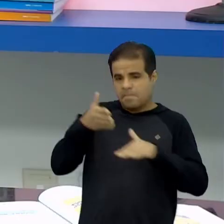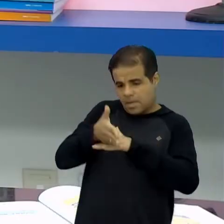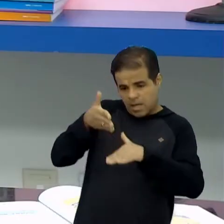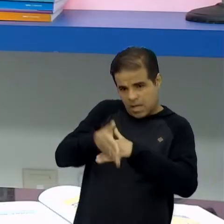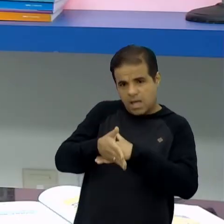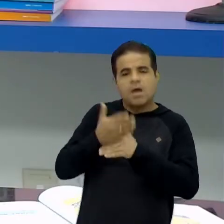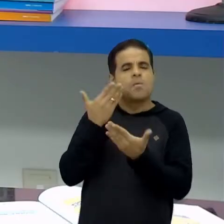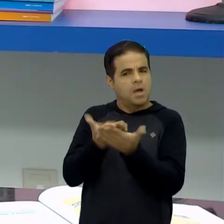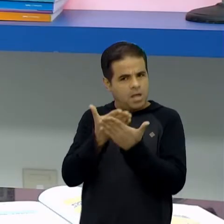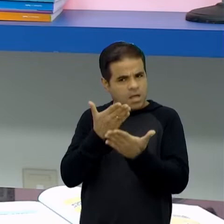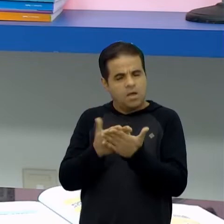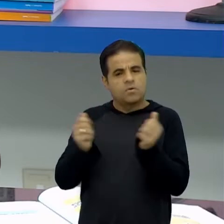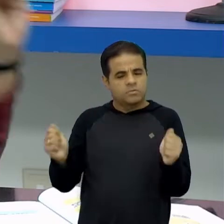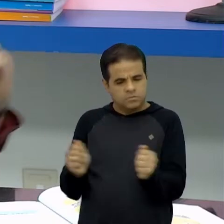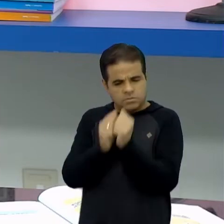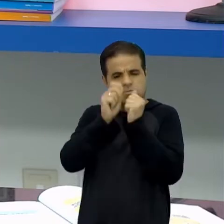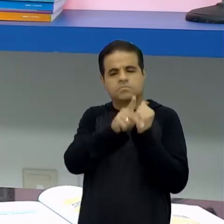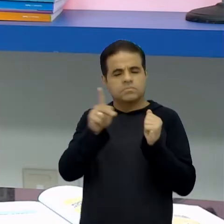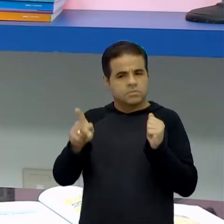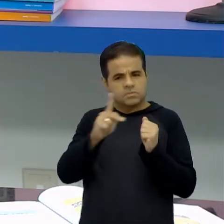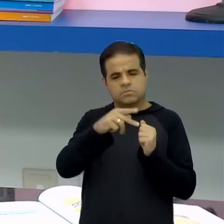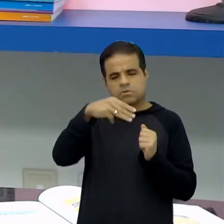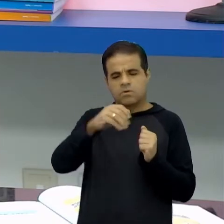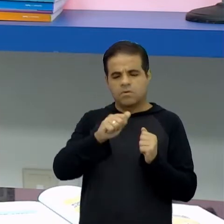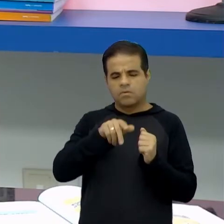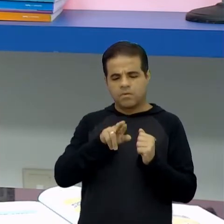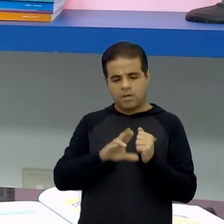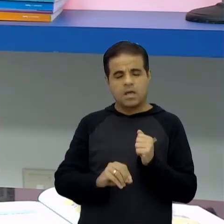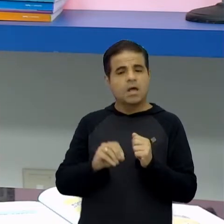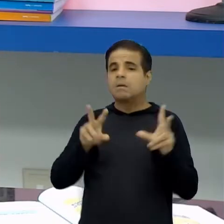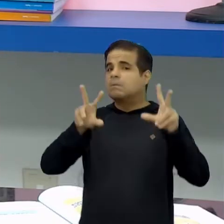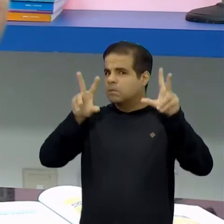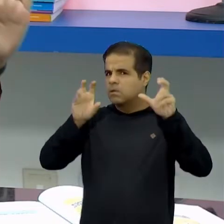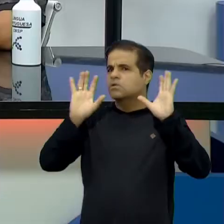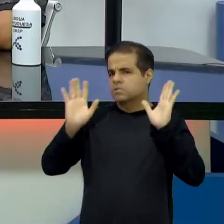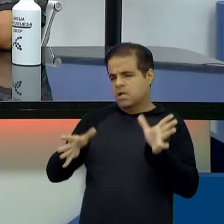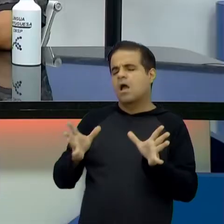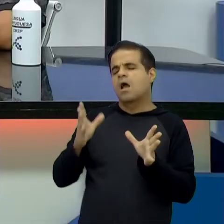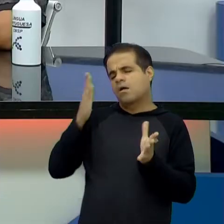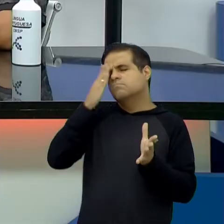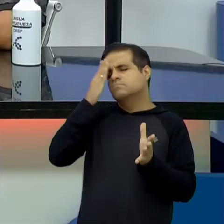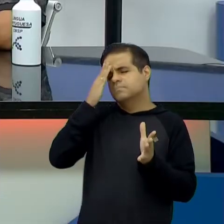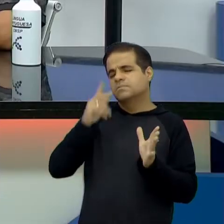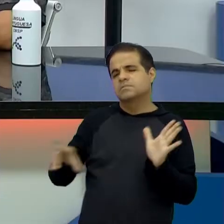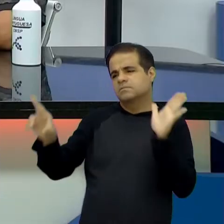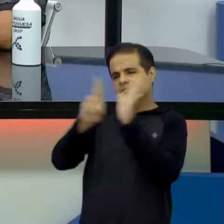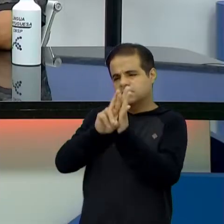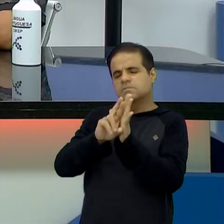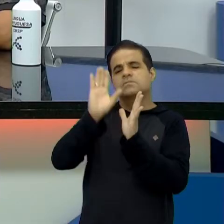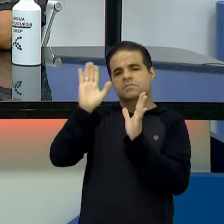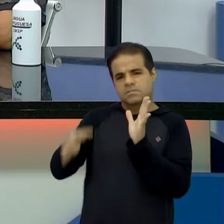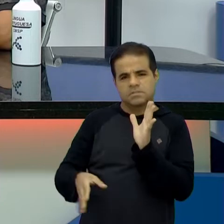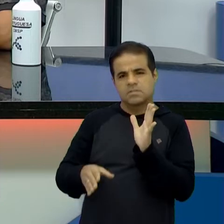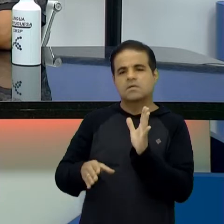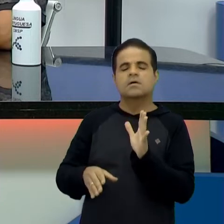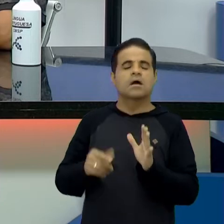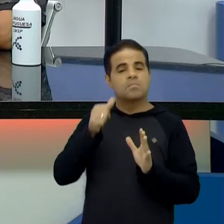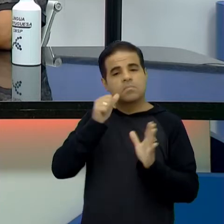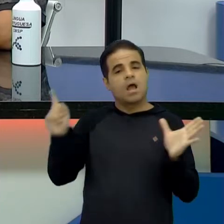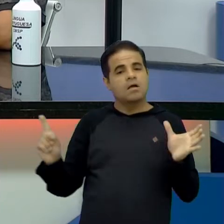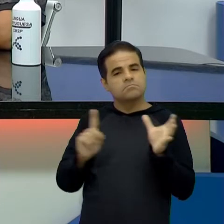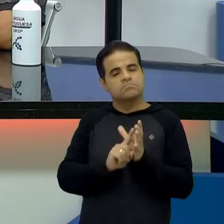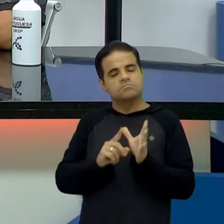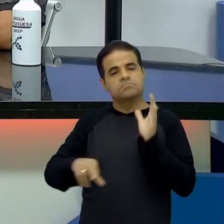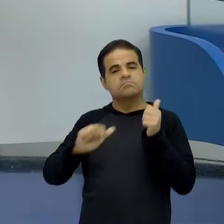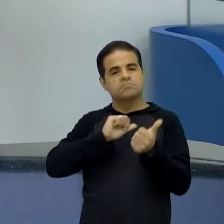participarei de uma aula com o professor Mauro em que ele falará dessa questão. Eu já estou contando, da representatividade da mulher no esporte. É